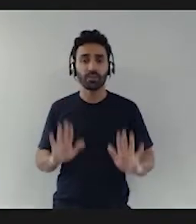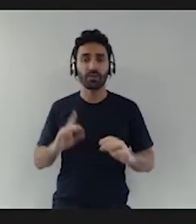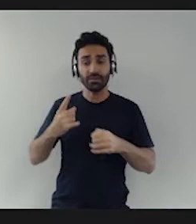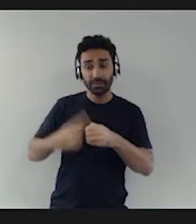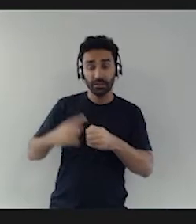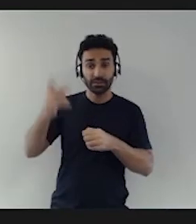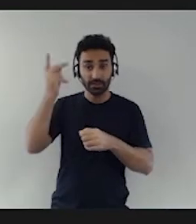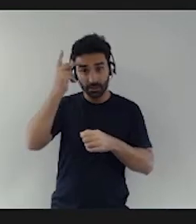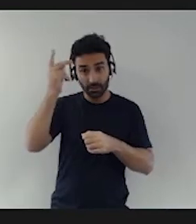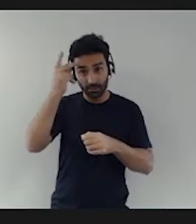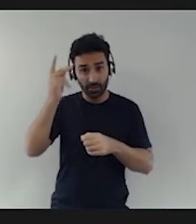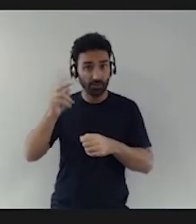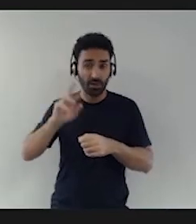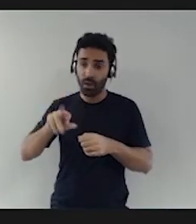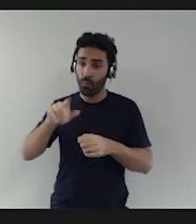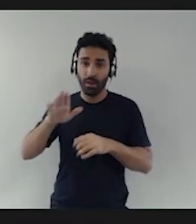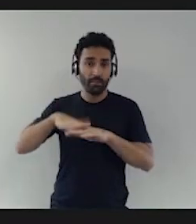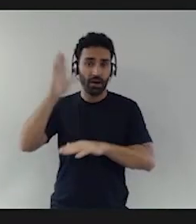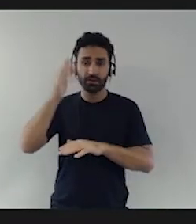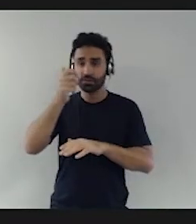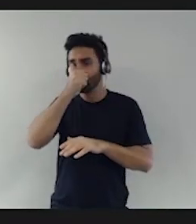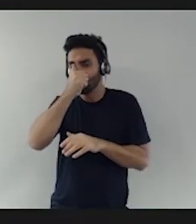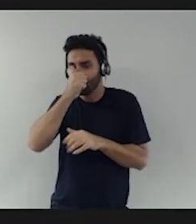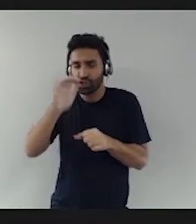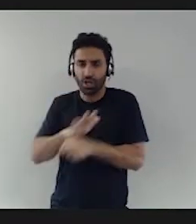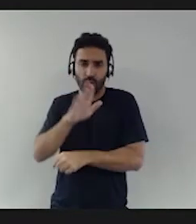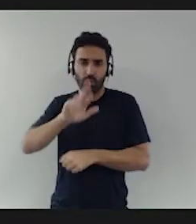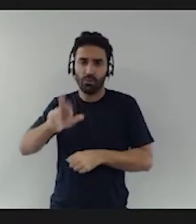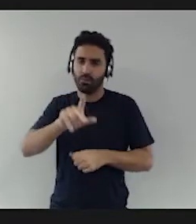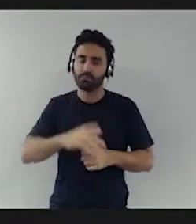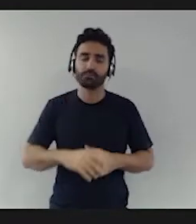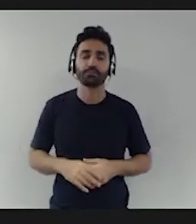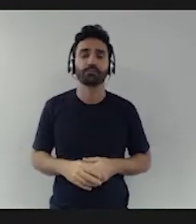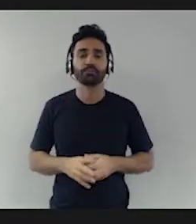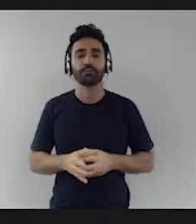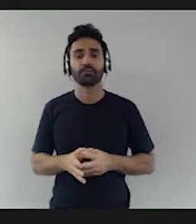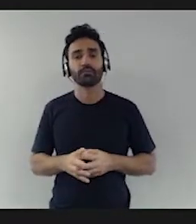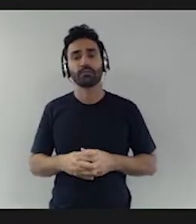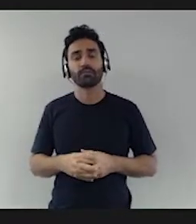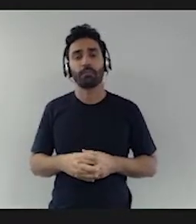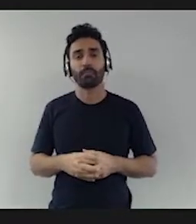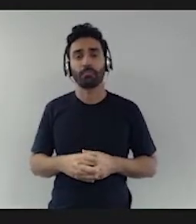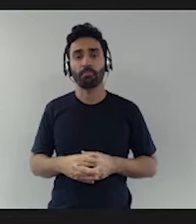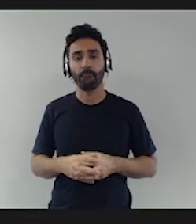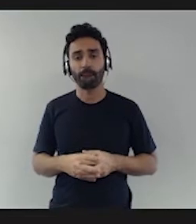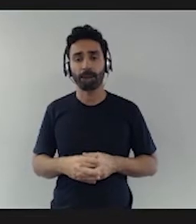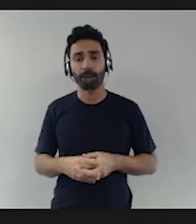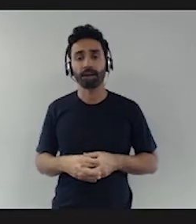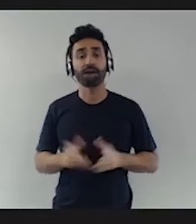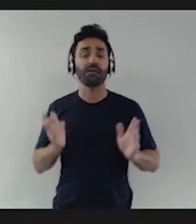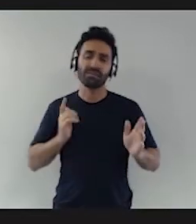a cidade mais adensada. O fato é que, de vários estudos que tive a oportunidade de